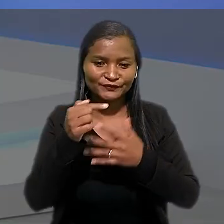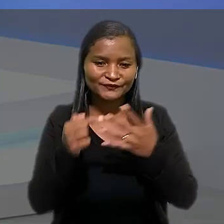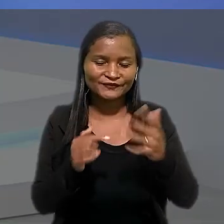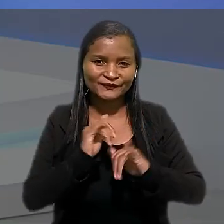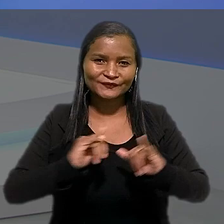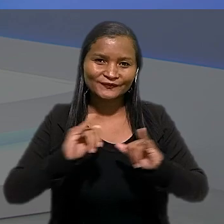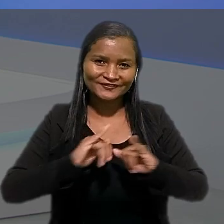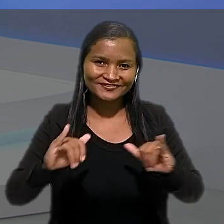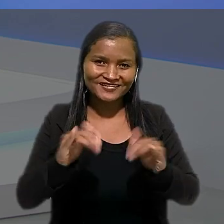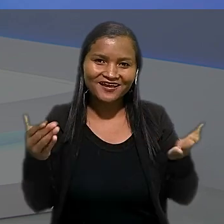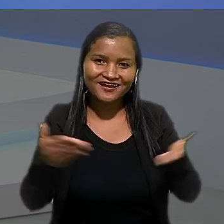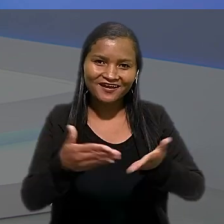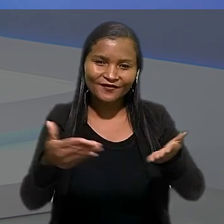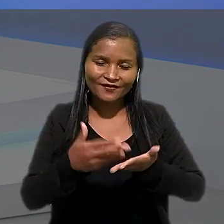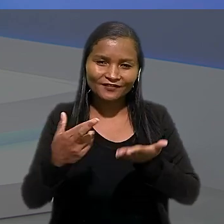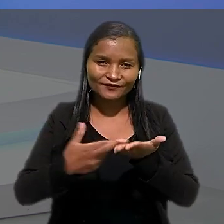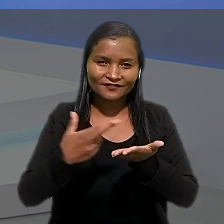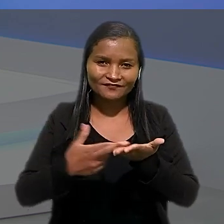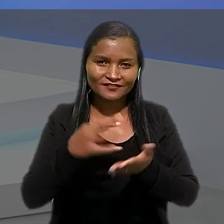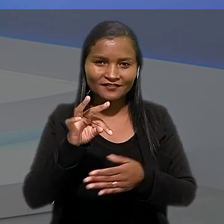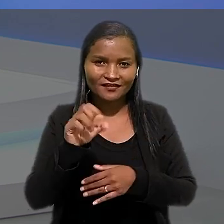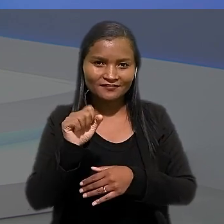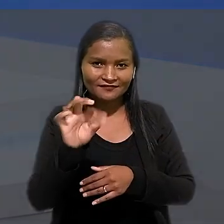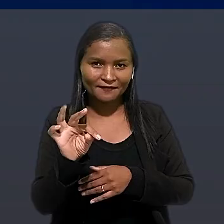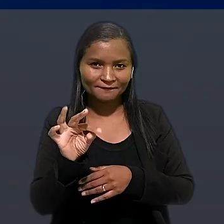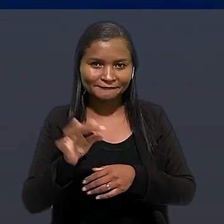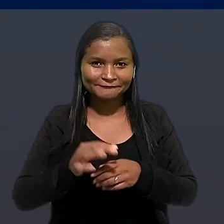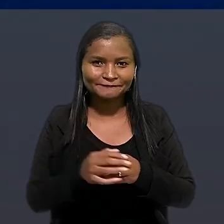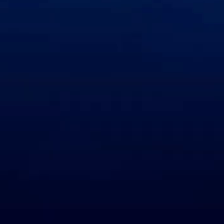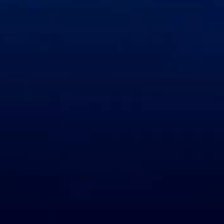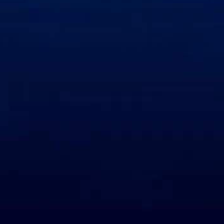Essas e outras notícias, agora no Revista TST.